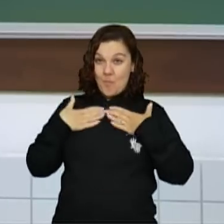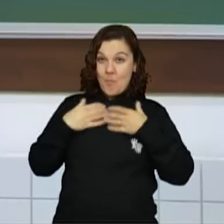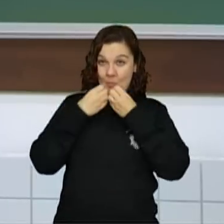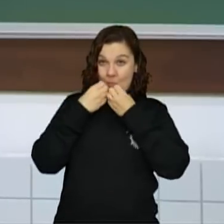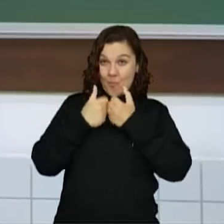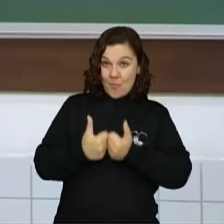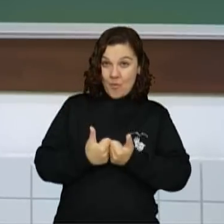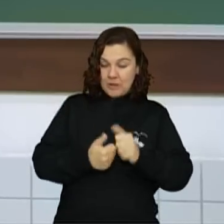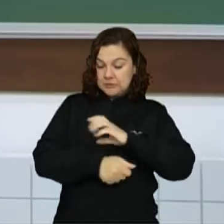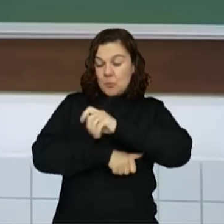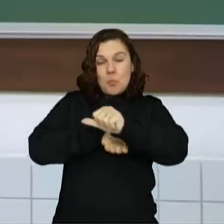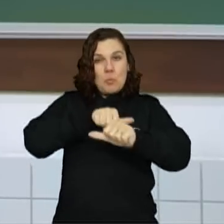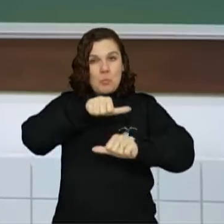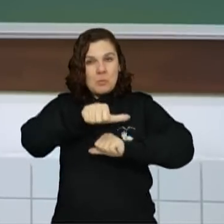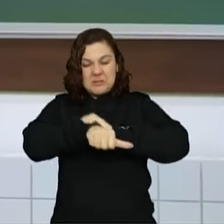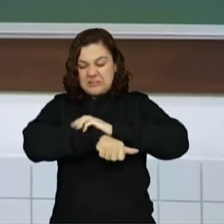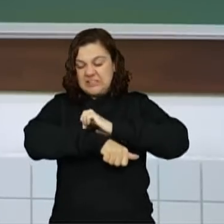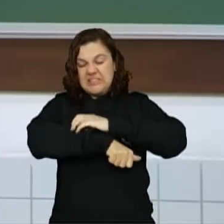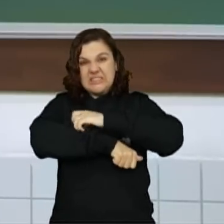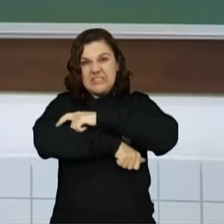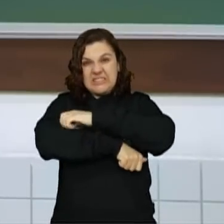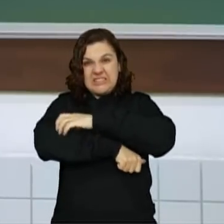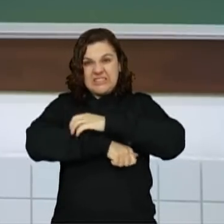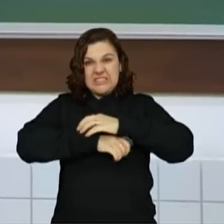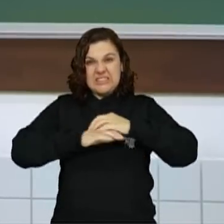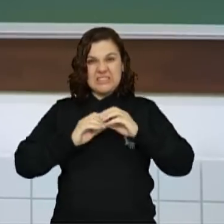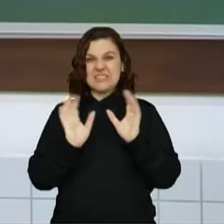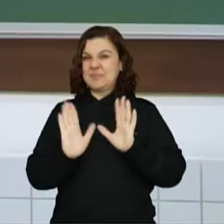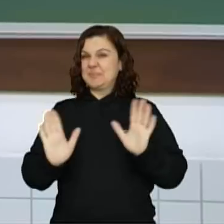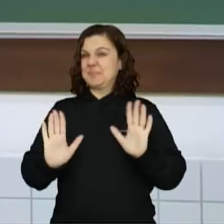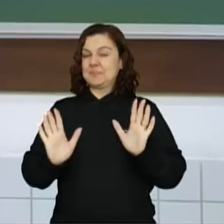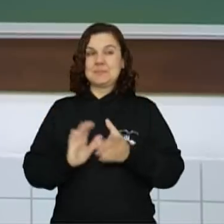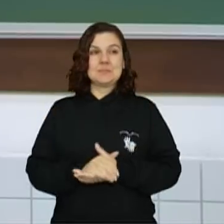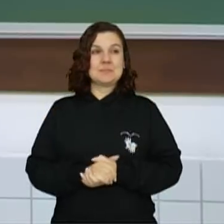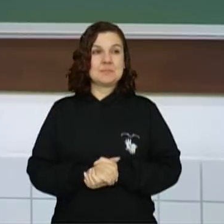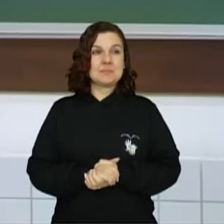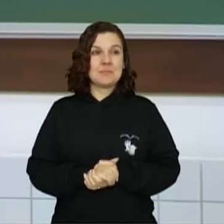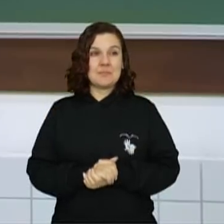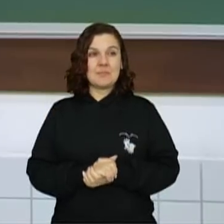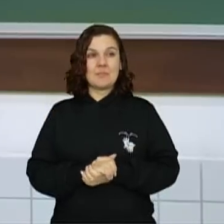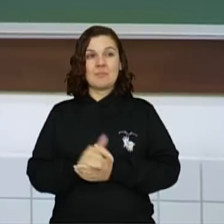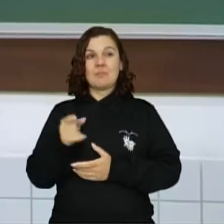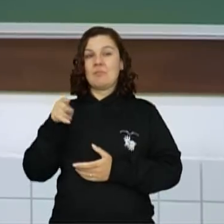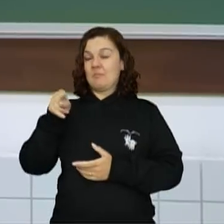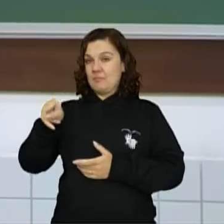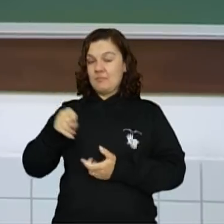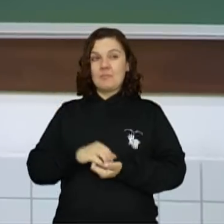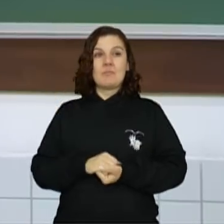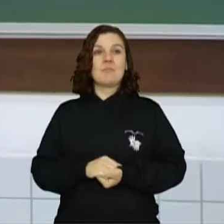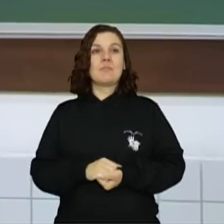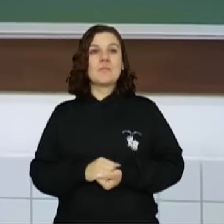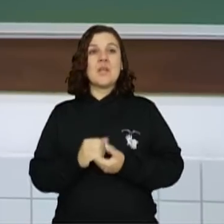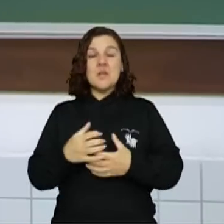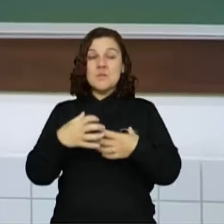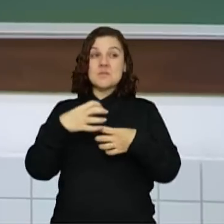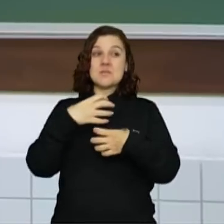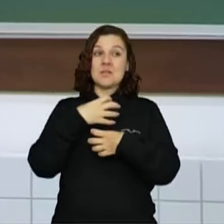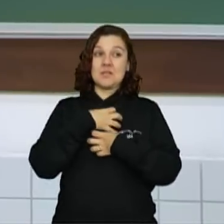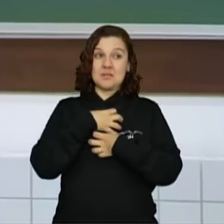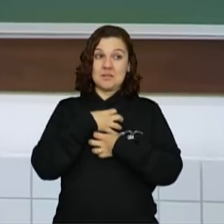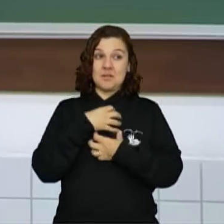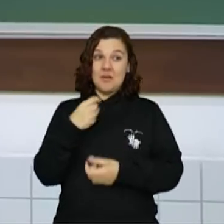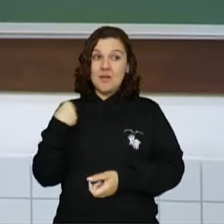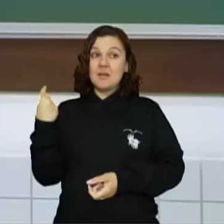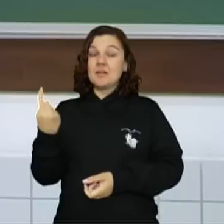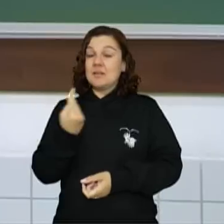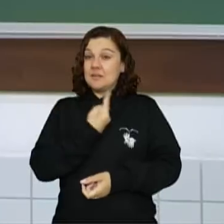de nós, ele se torna muito áspero. Esse veludo, ele é áspero aqui. E os sentimentos que há